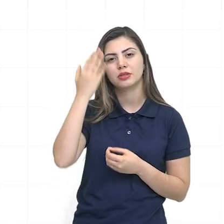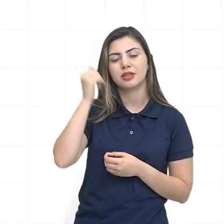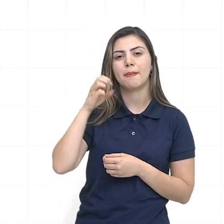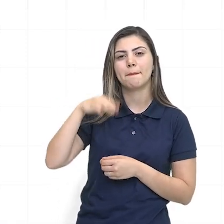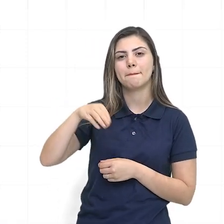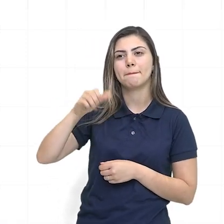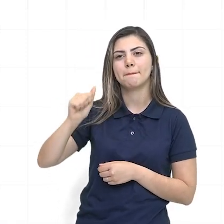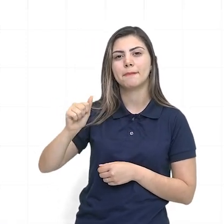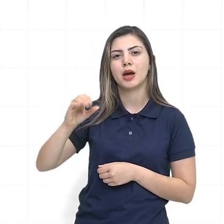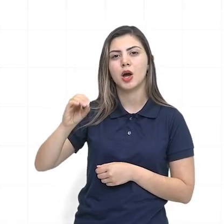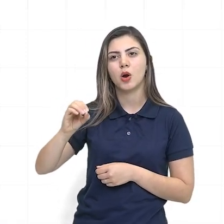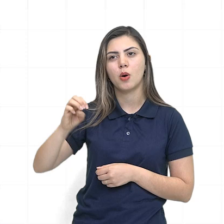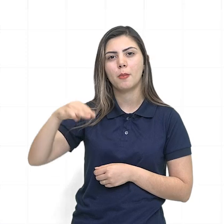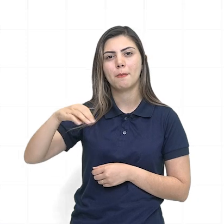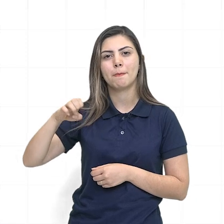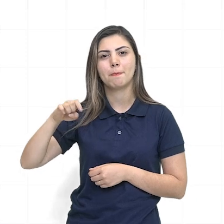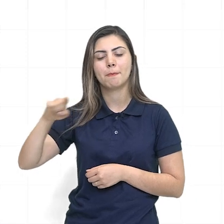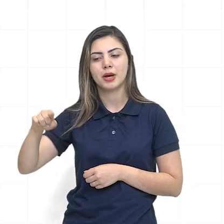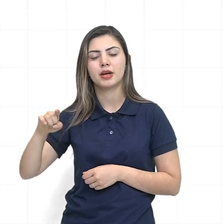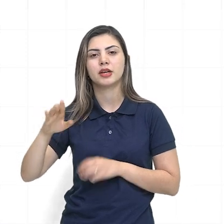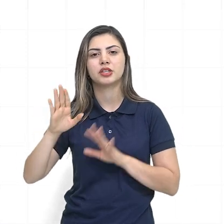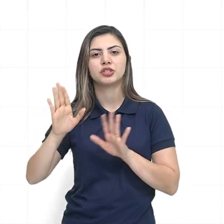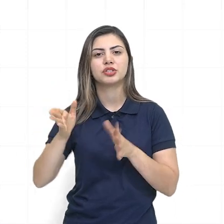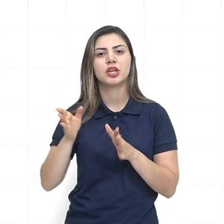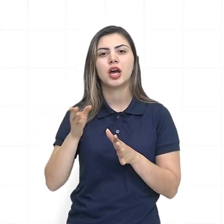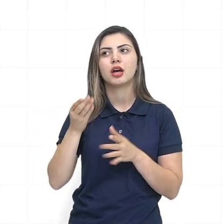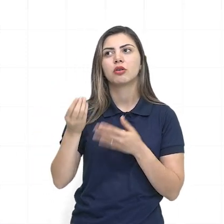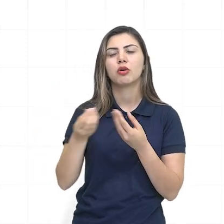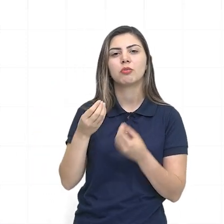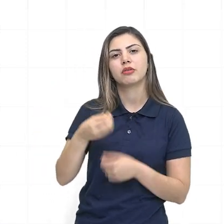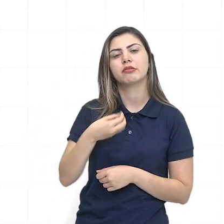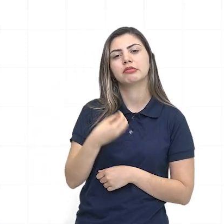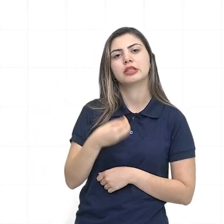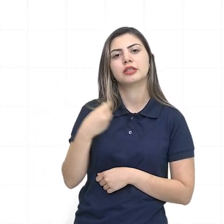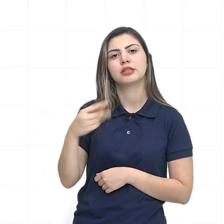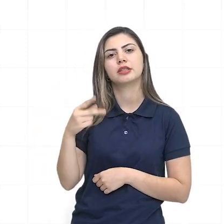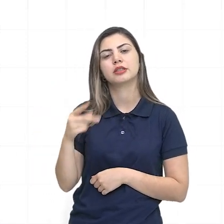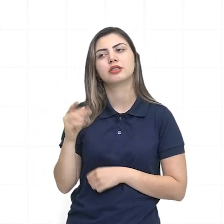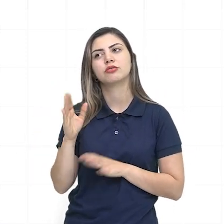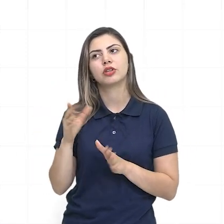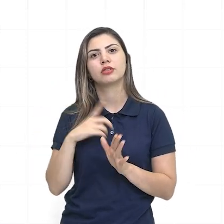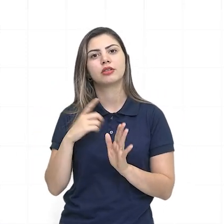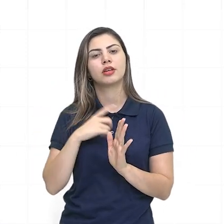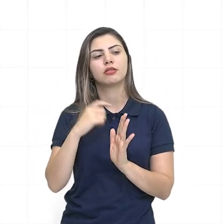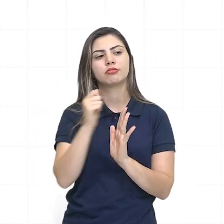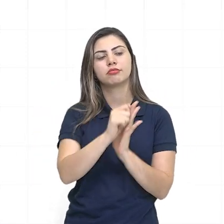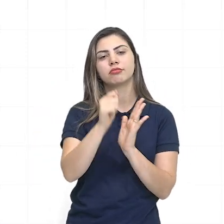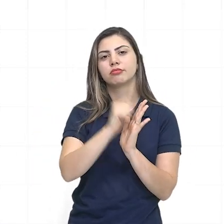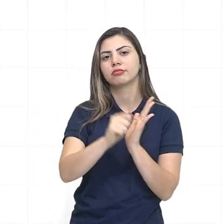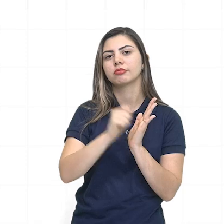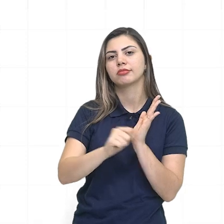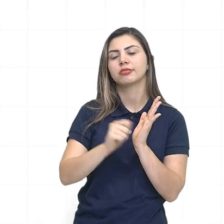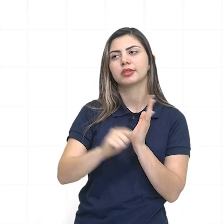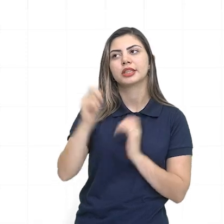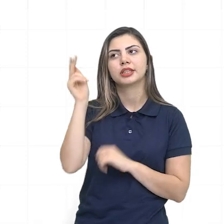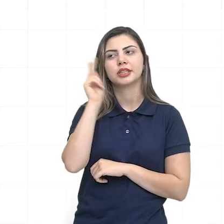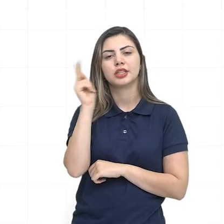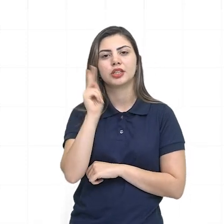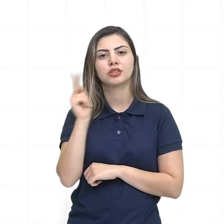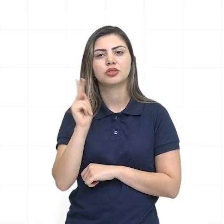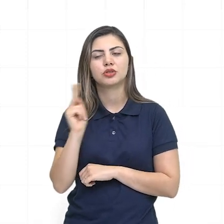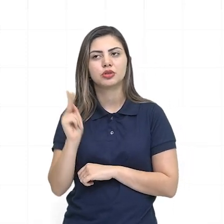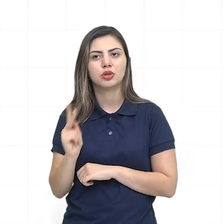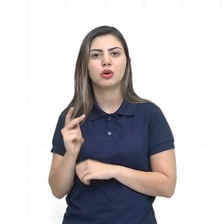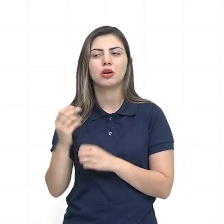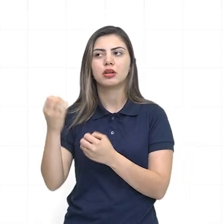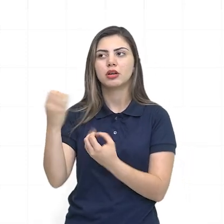vai fazendo essa caminhada, ele já vai imediatamente fazendo registro da história sagrada e